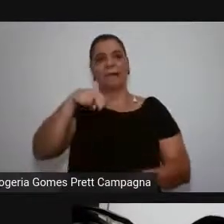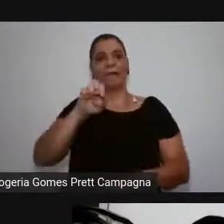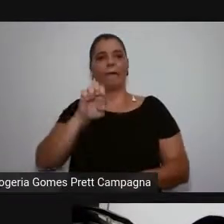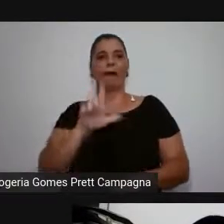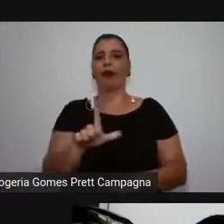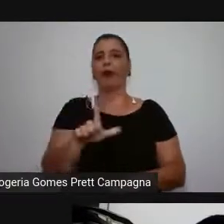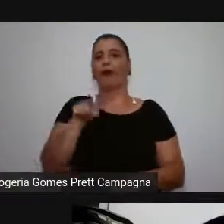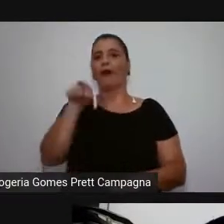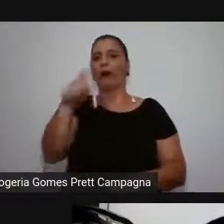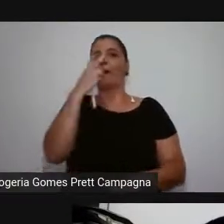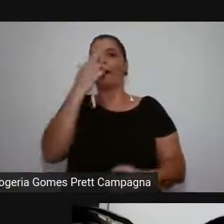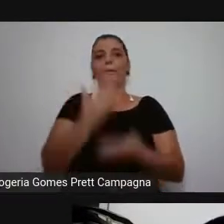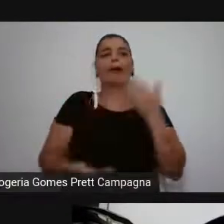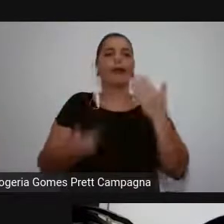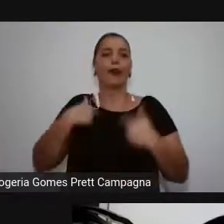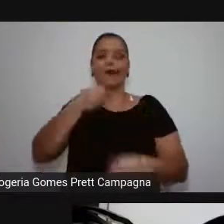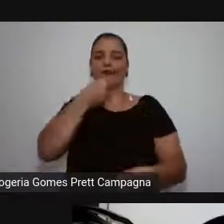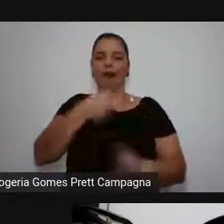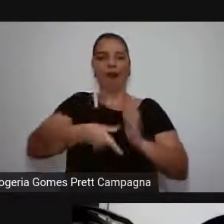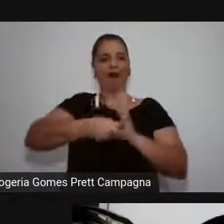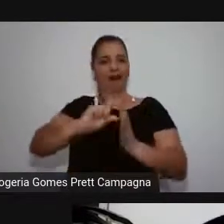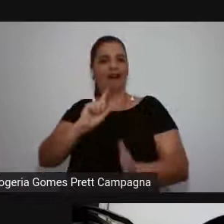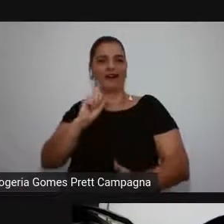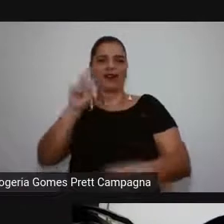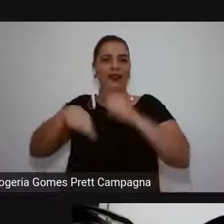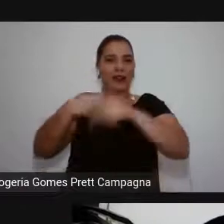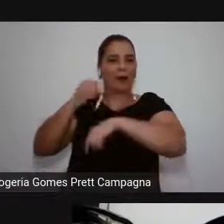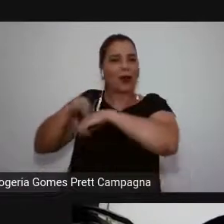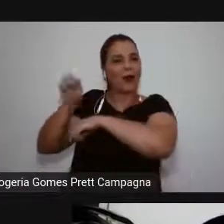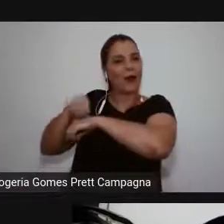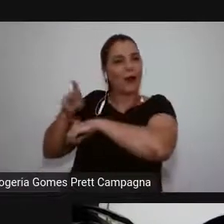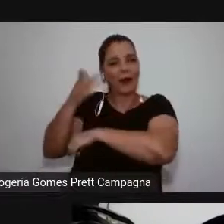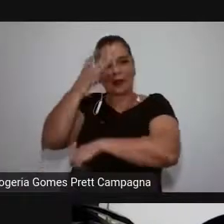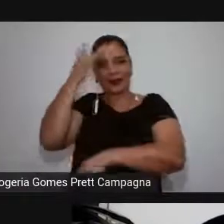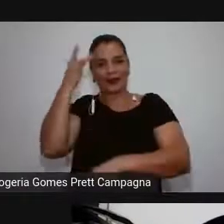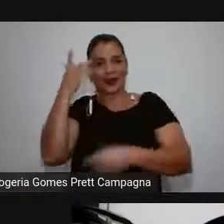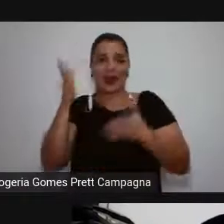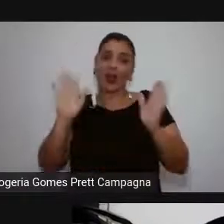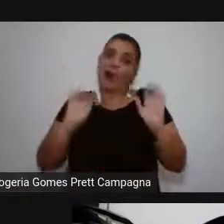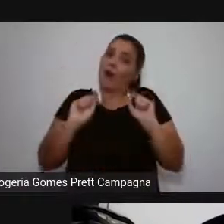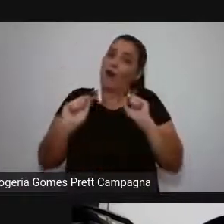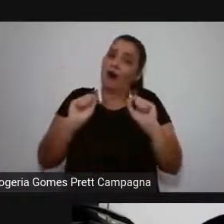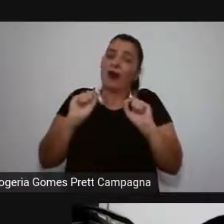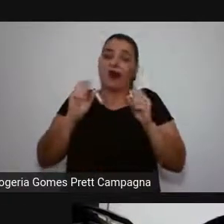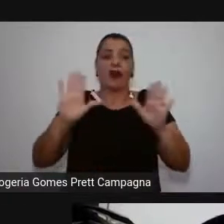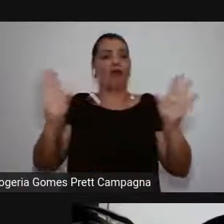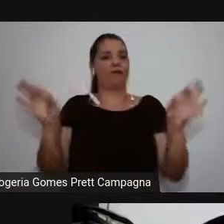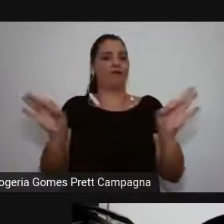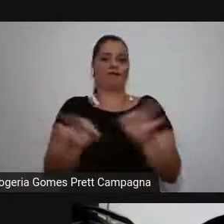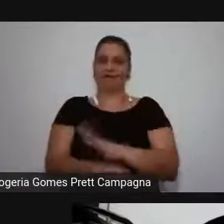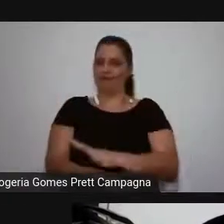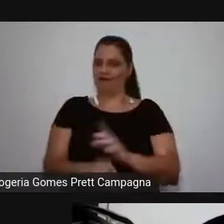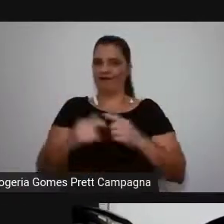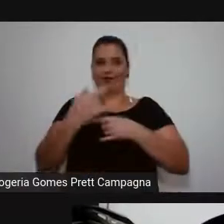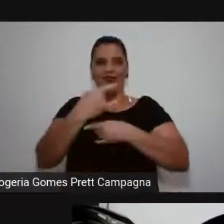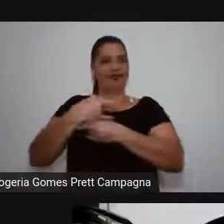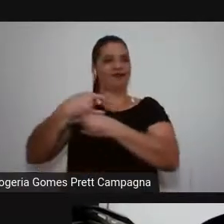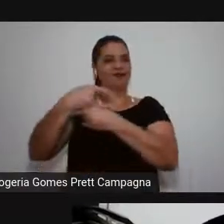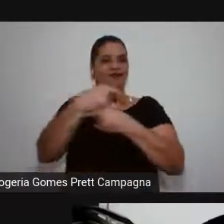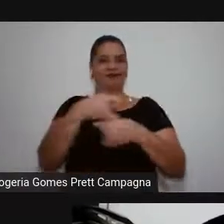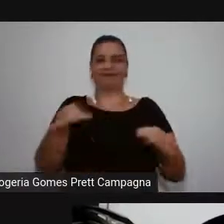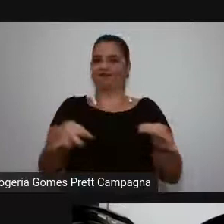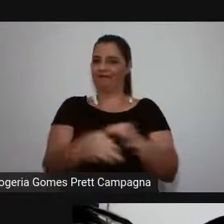perdeu tudo que eu falei, depois alguém te conta, mas basicamente eu estou encerrando, tá? Mas deixei aqui